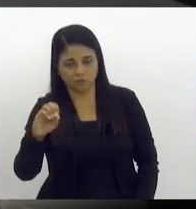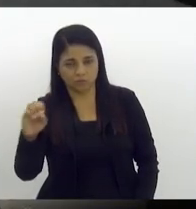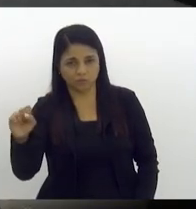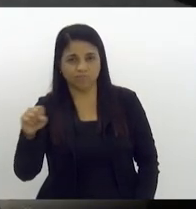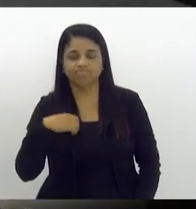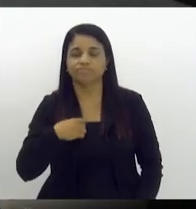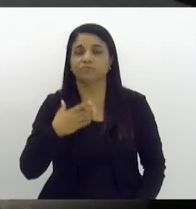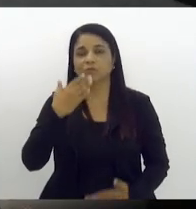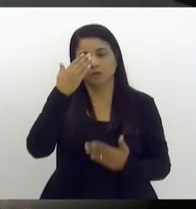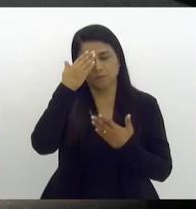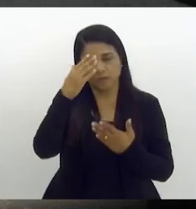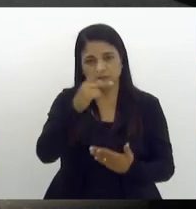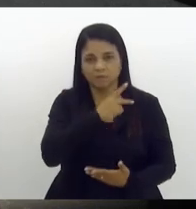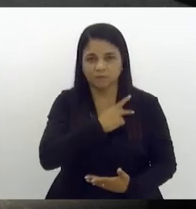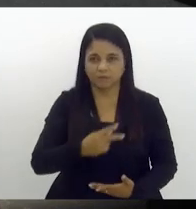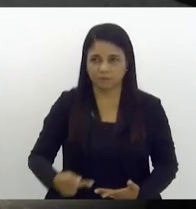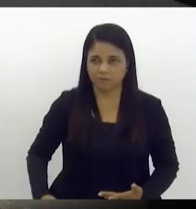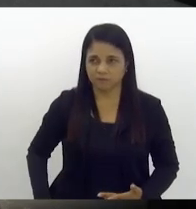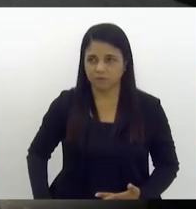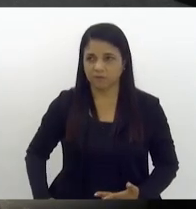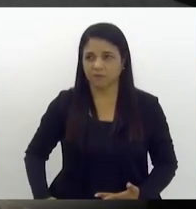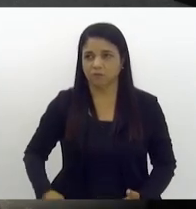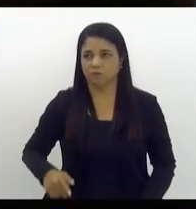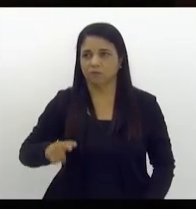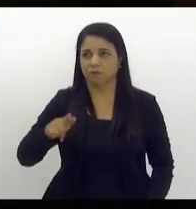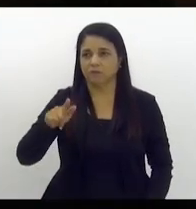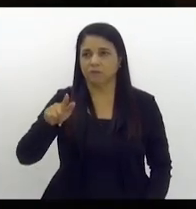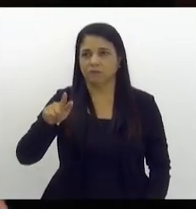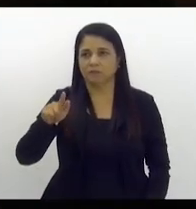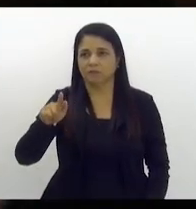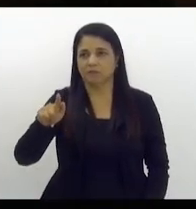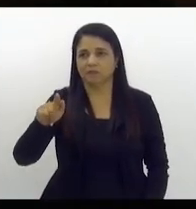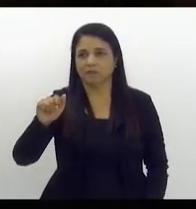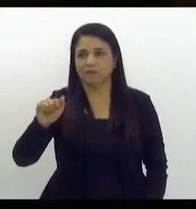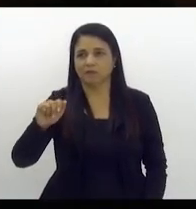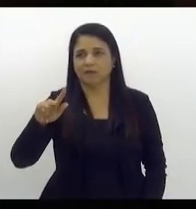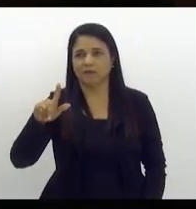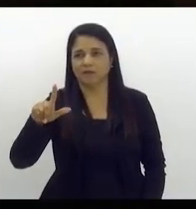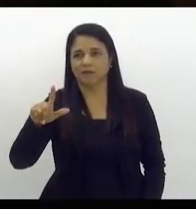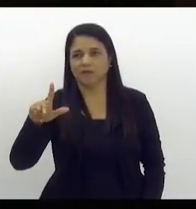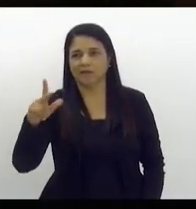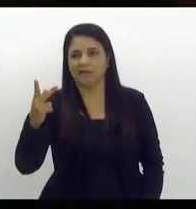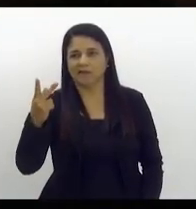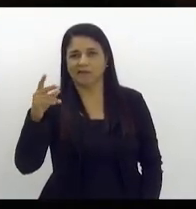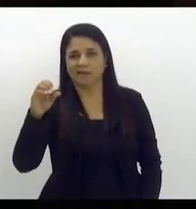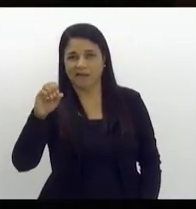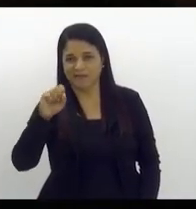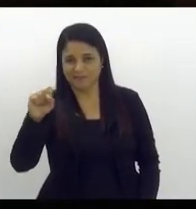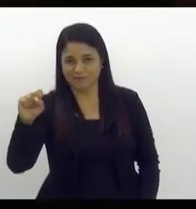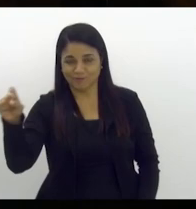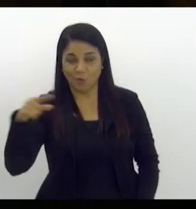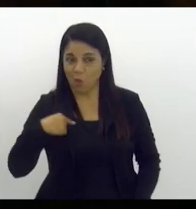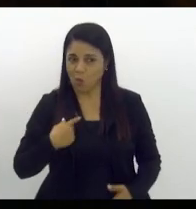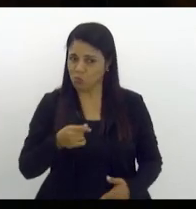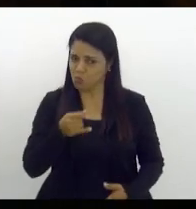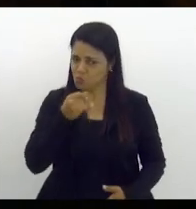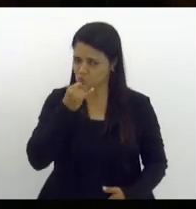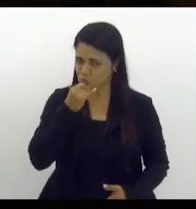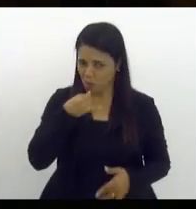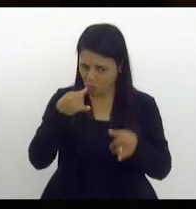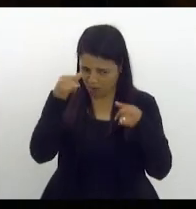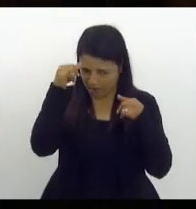presidente. E o nome é Gagliasso, de galho mesmo, mas não tenho galho aqui não, hein, presidente. Deus espera que eu